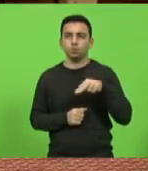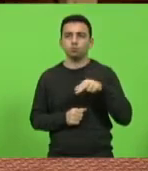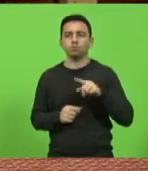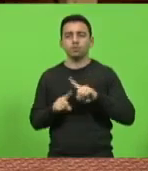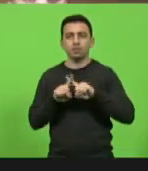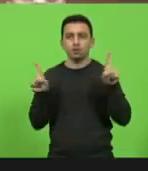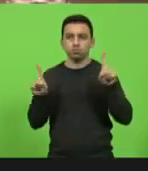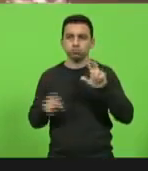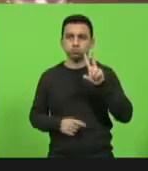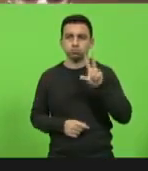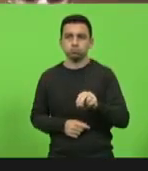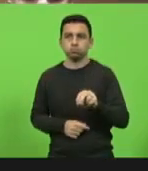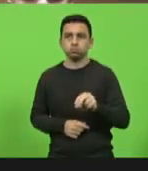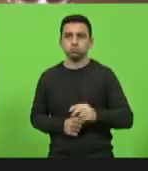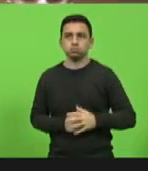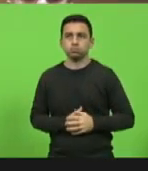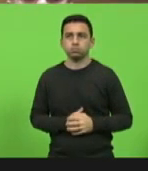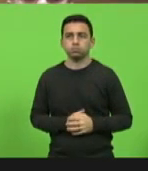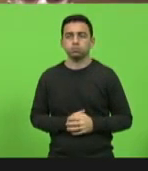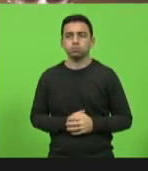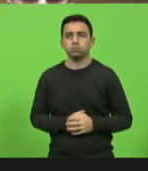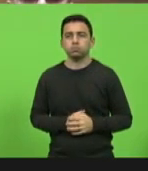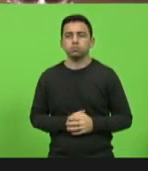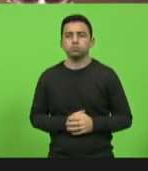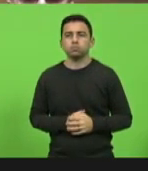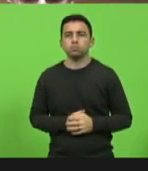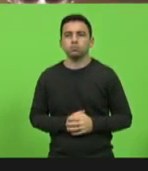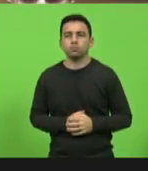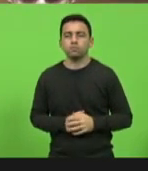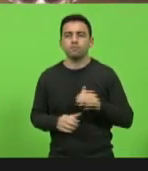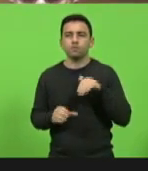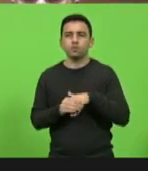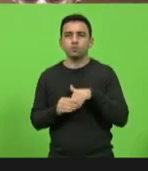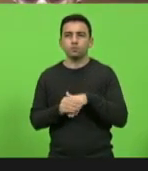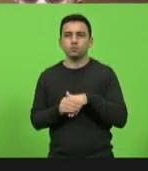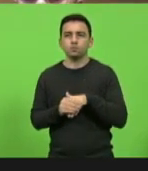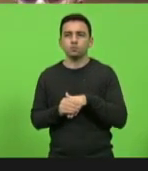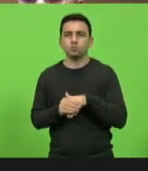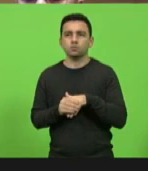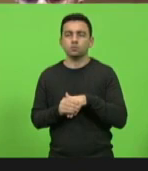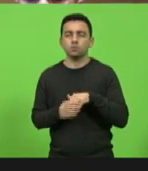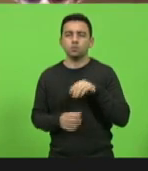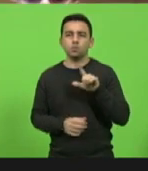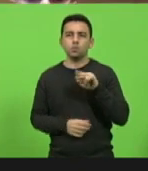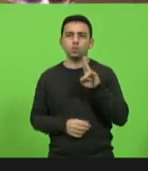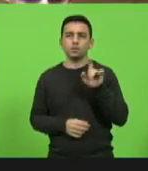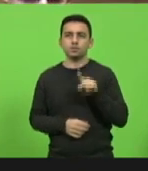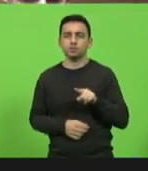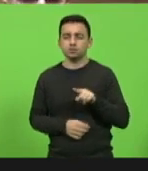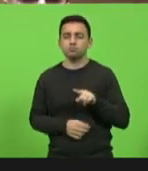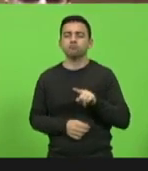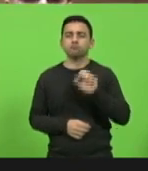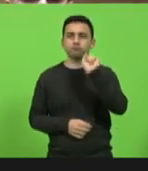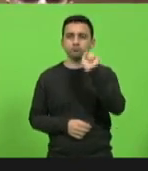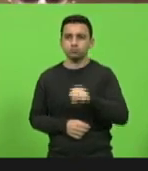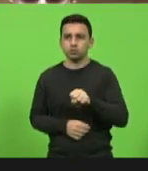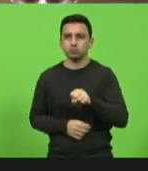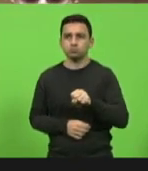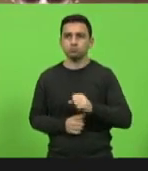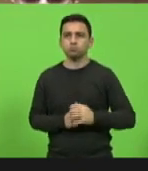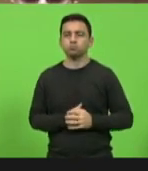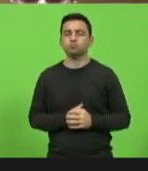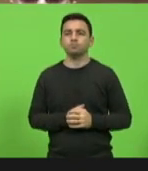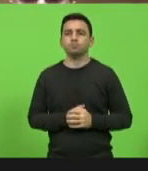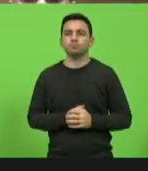presidente e como vota Desembargador Luís zanelato sim senhor presidente